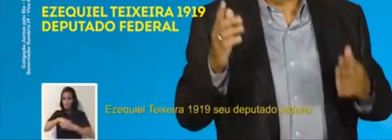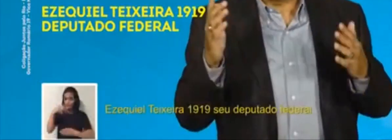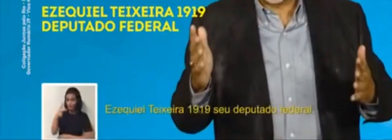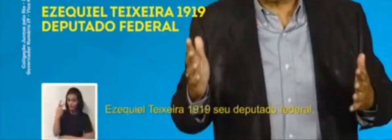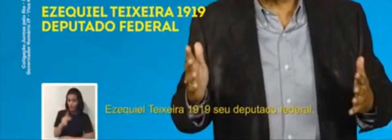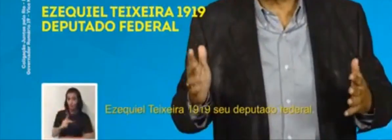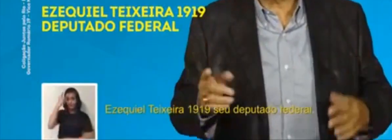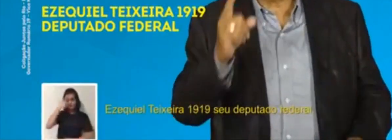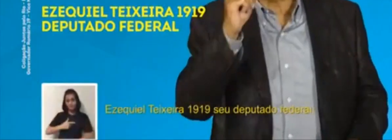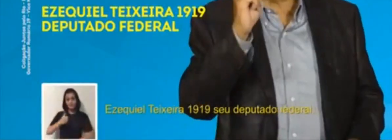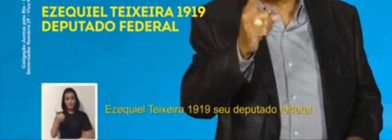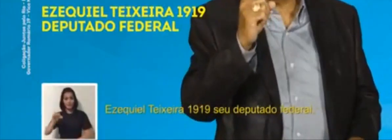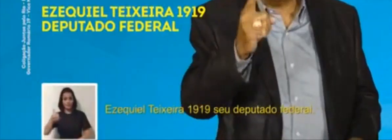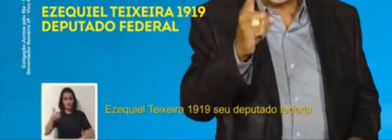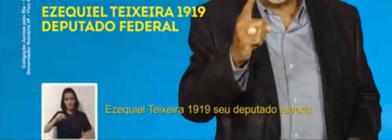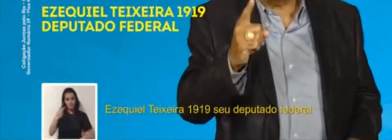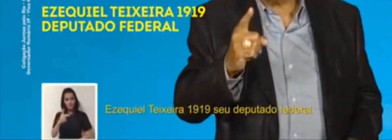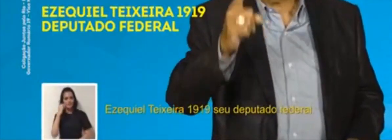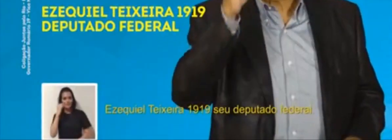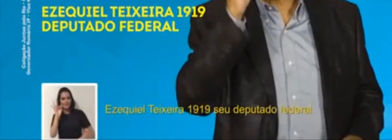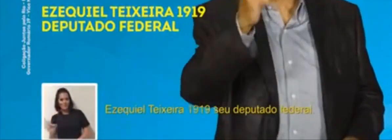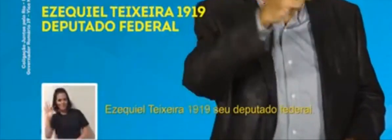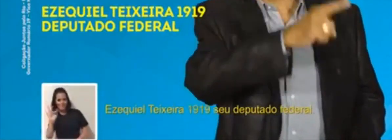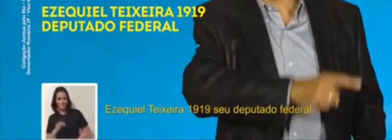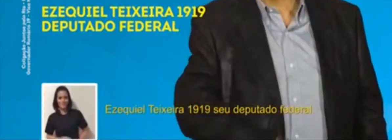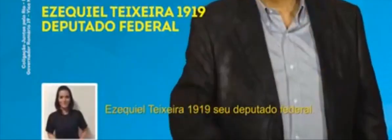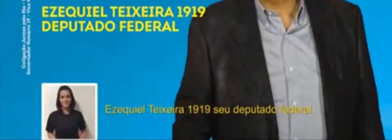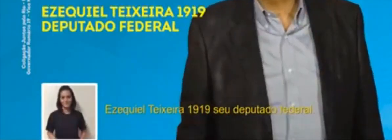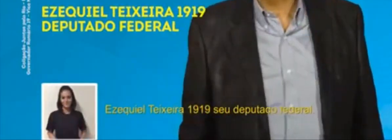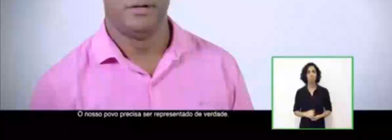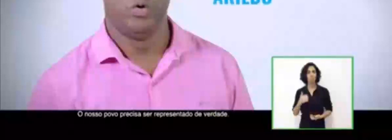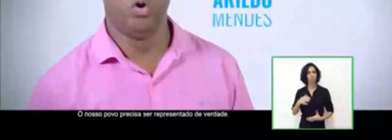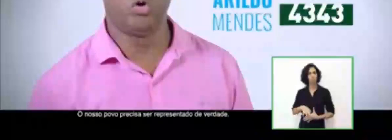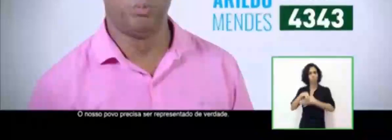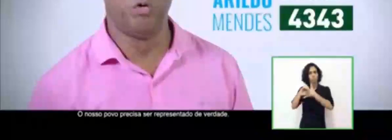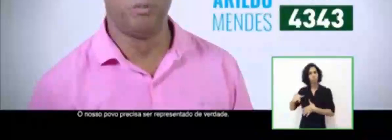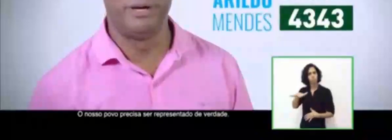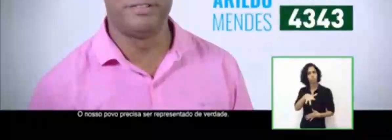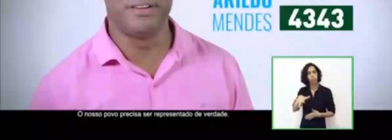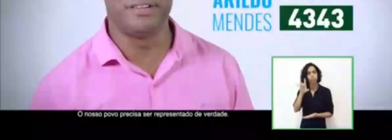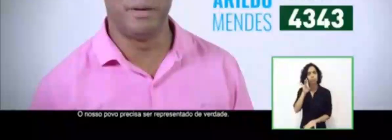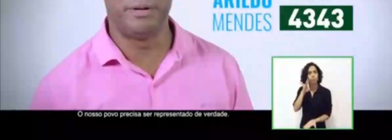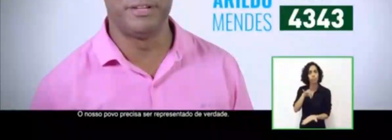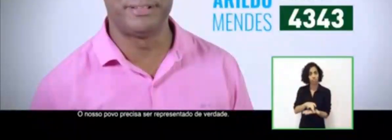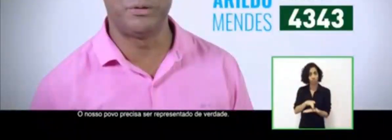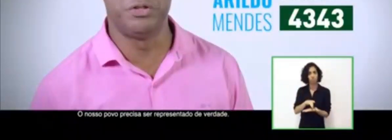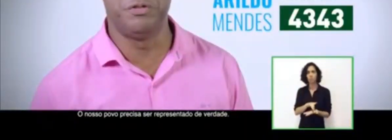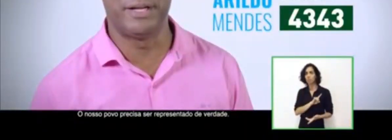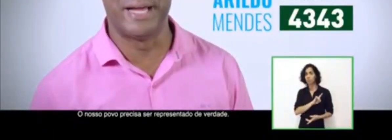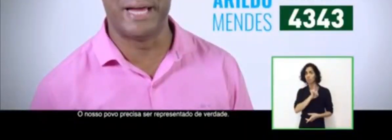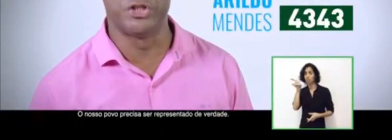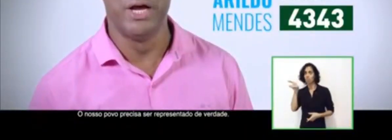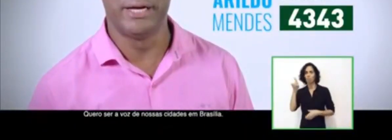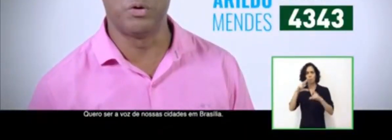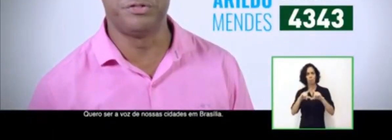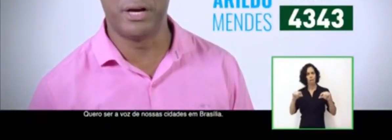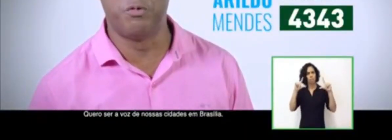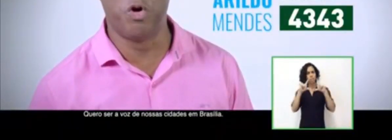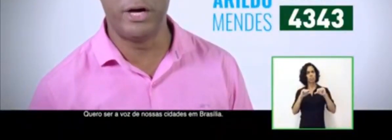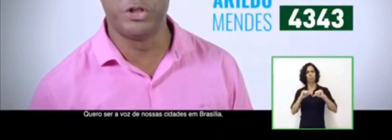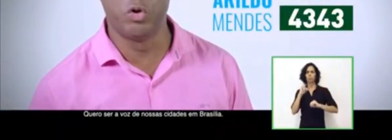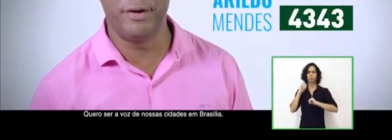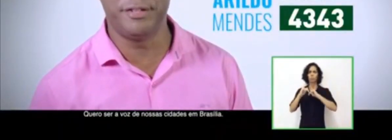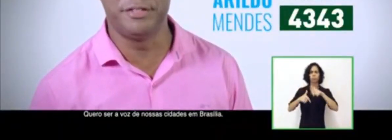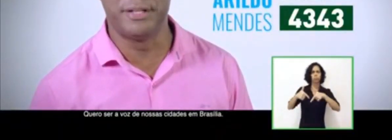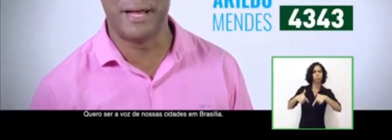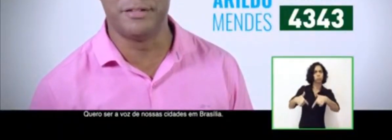voto. Ezequiel Teixeira, 1919, seu deputado federal. O nosso povo precisa ser representado de verdade. Quero ser